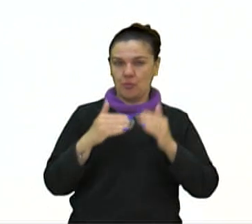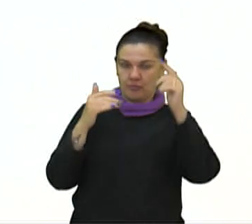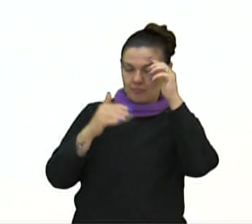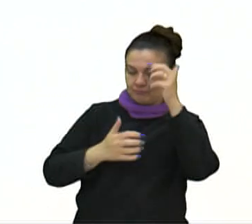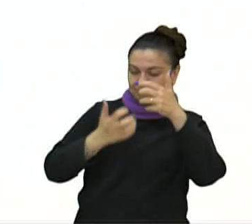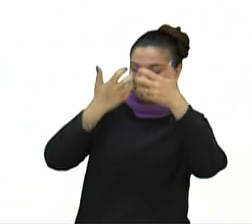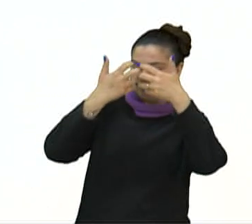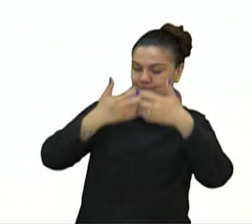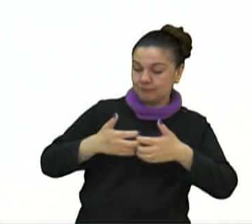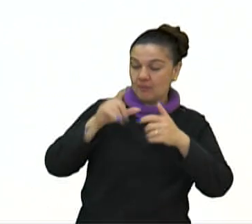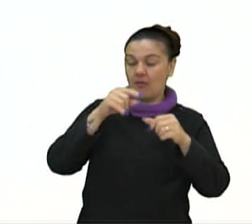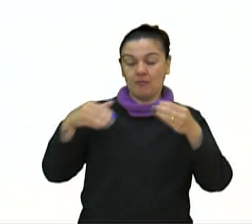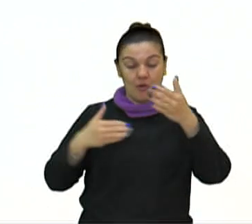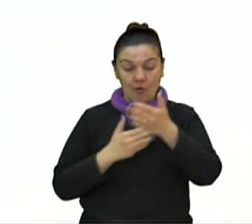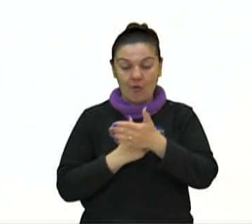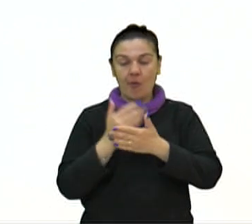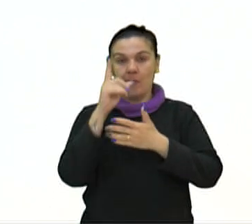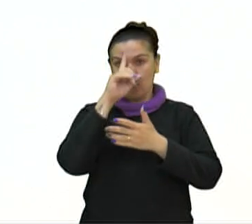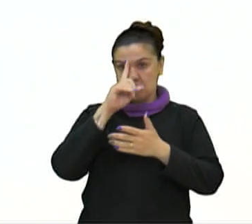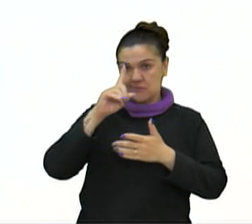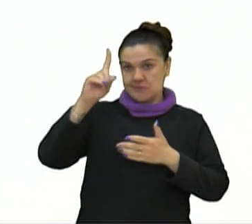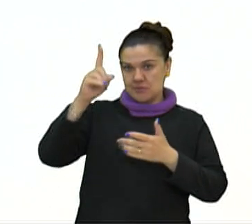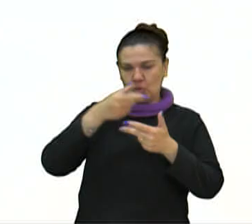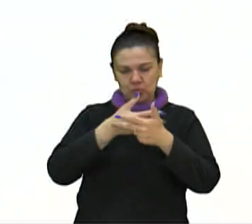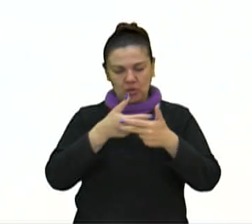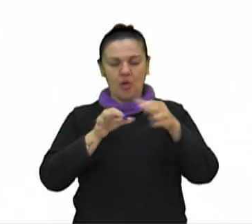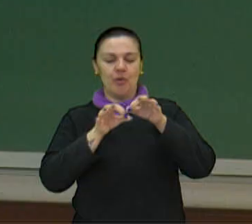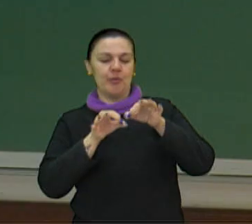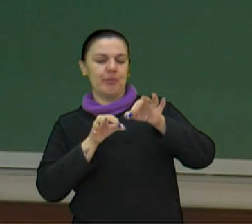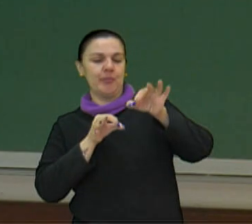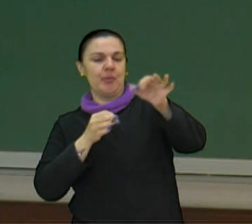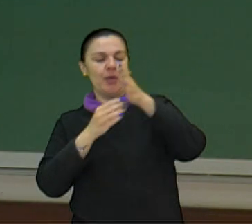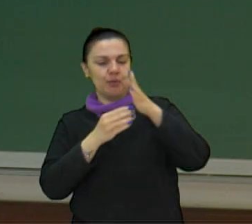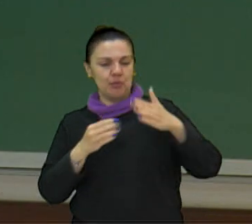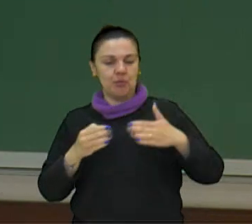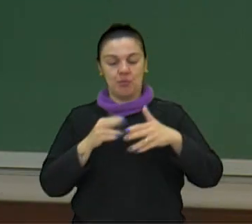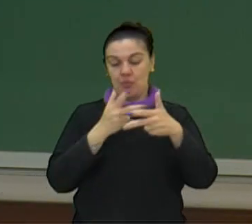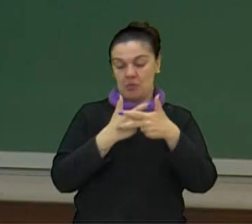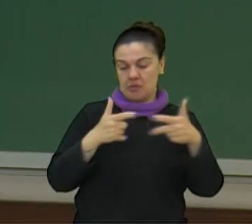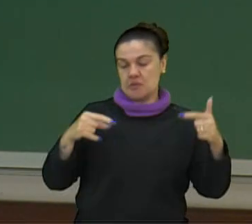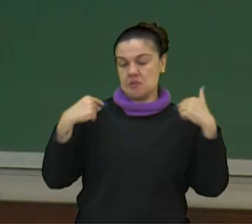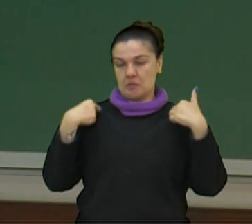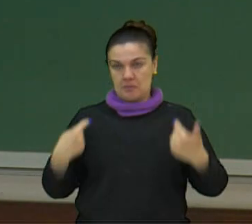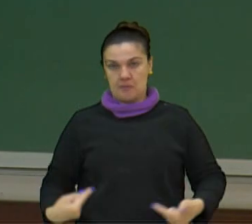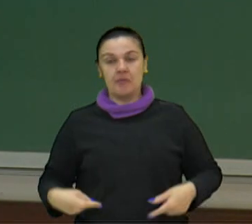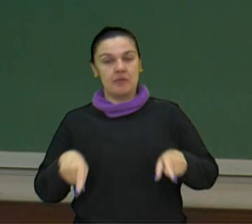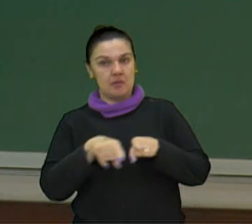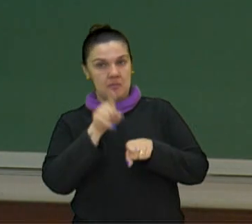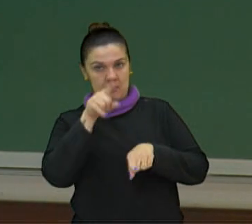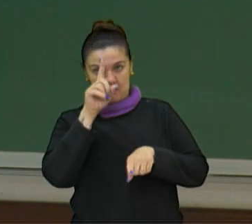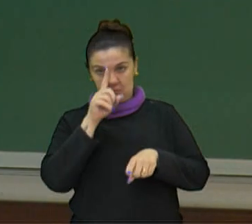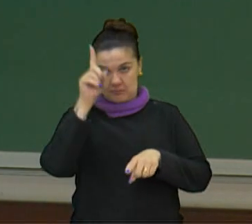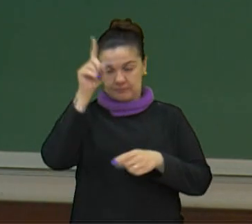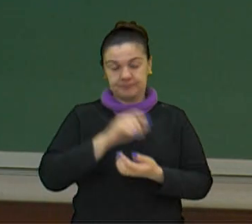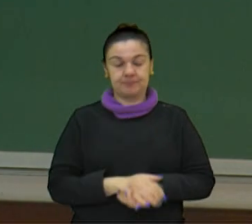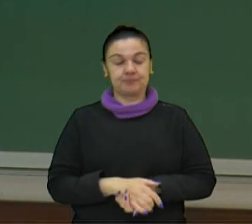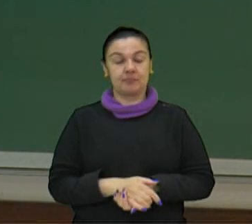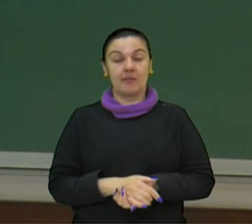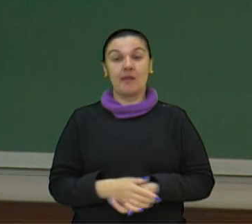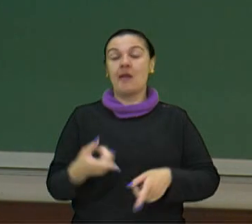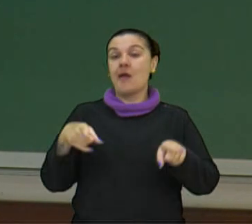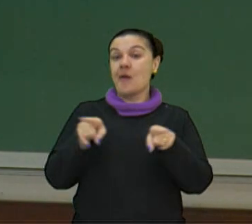de Deus, assim como todos os entes extensos, todas as coisas físicas também procedem. A